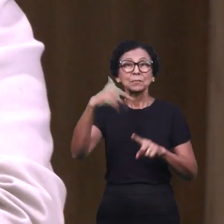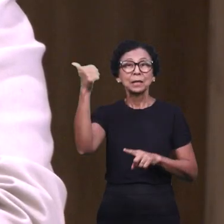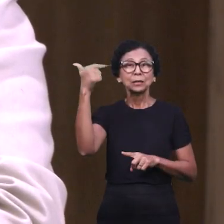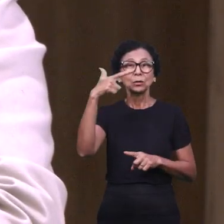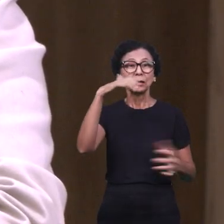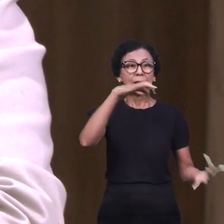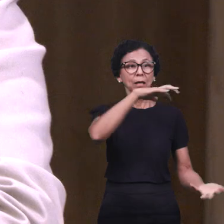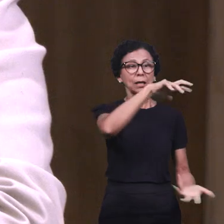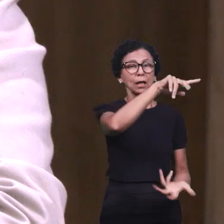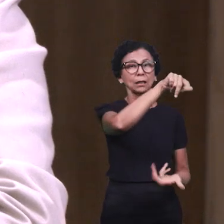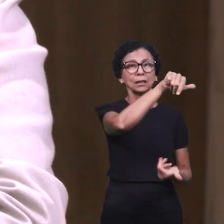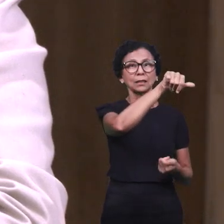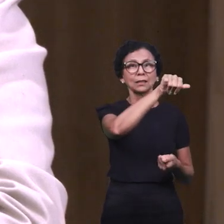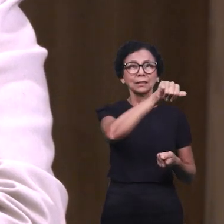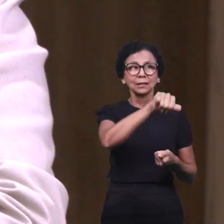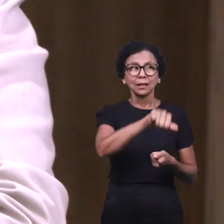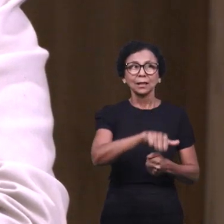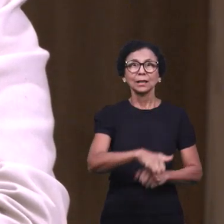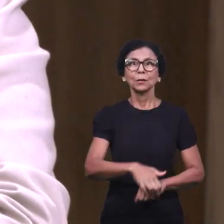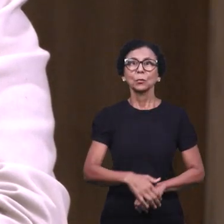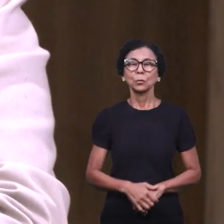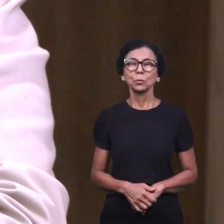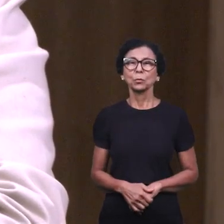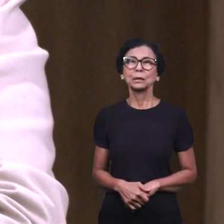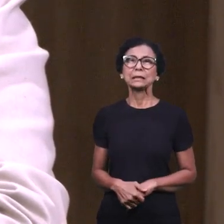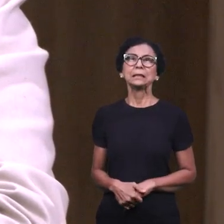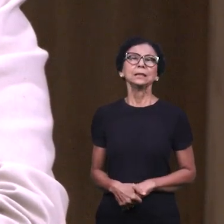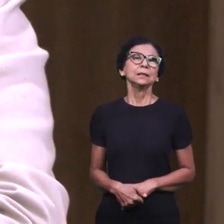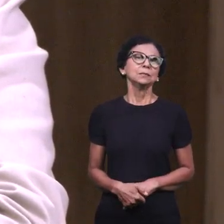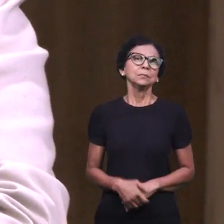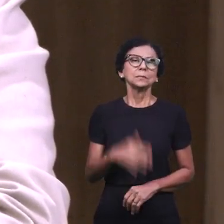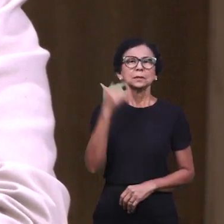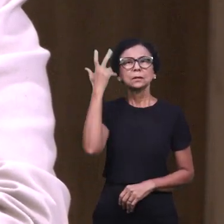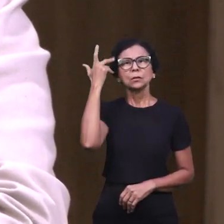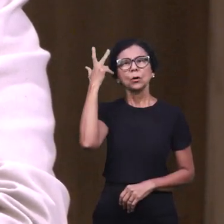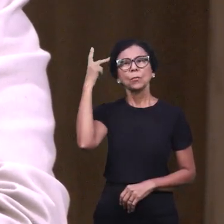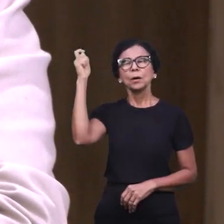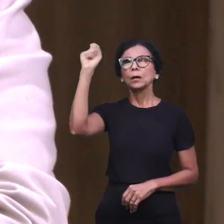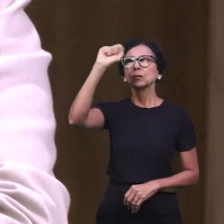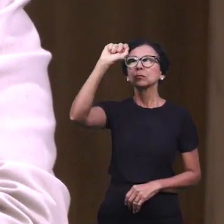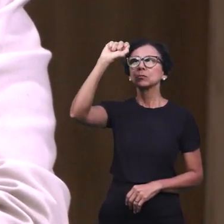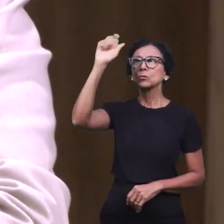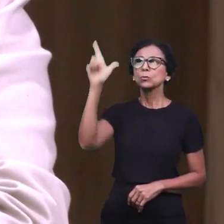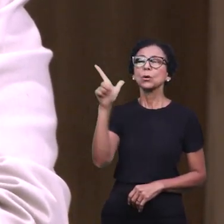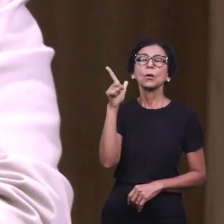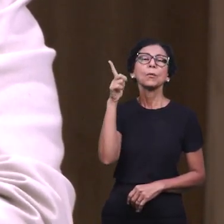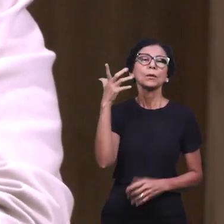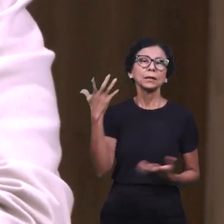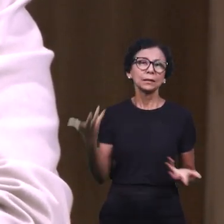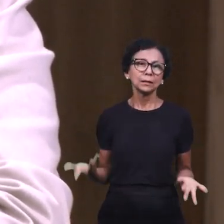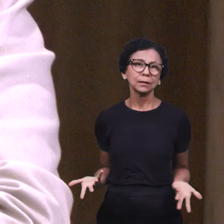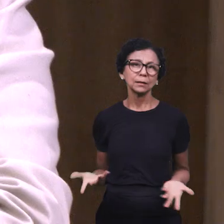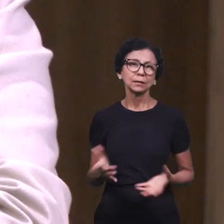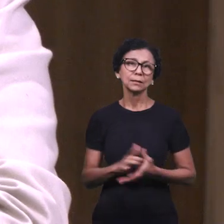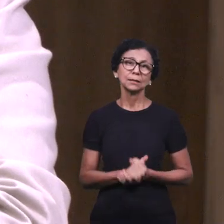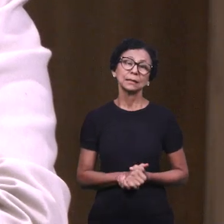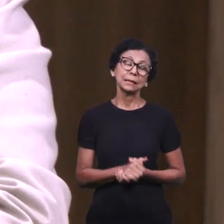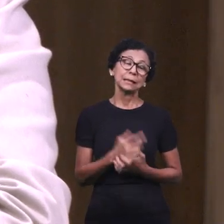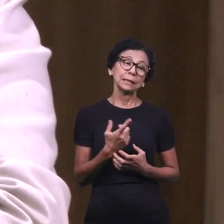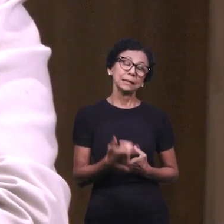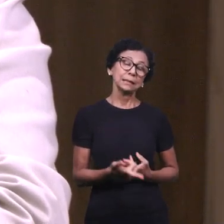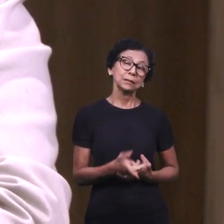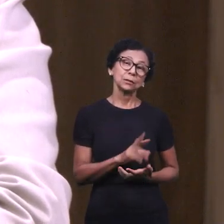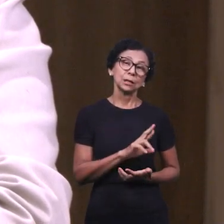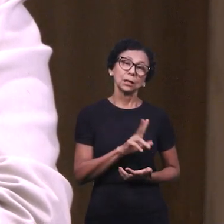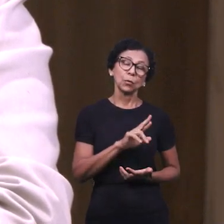importante a gente salientar isso, que as manchas solares, elas são comuns no Sol, em cada ciclo do Sol. Certo. O que não foi comum foi aquilo que você falou,